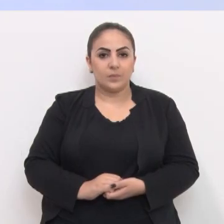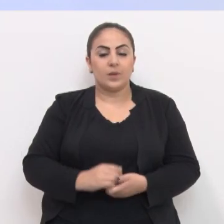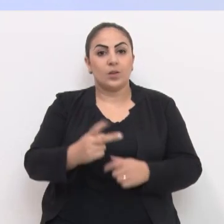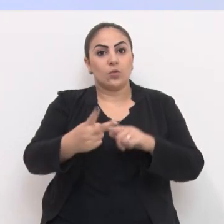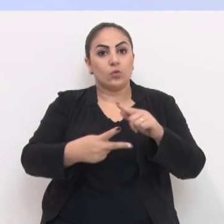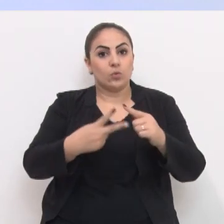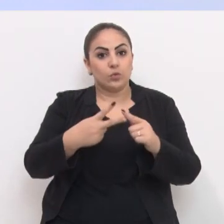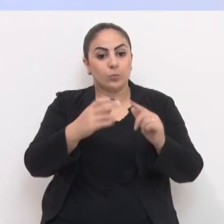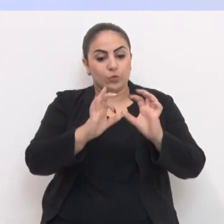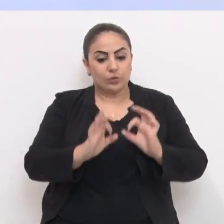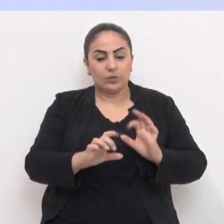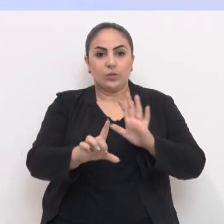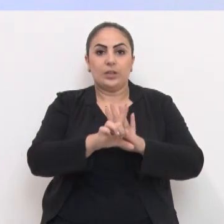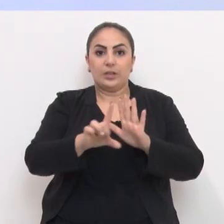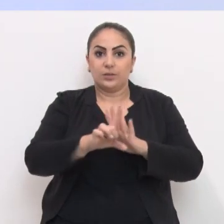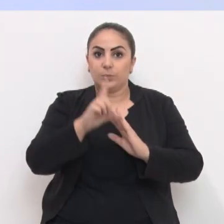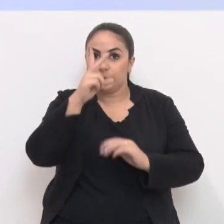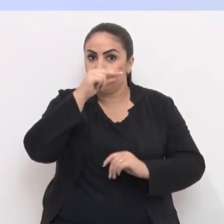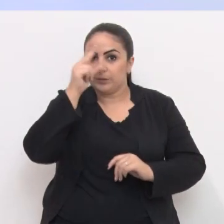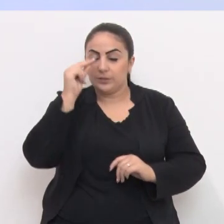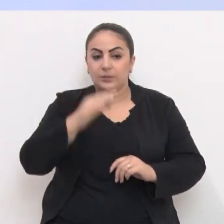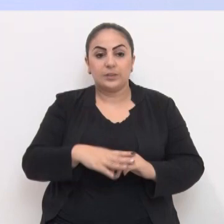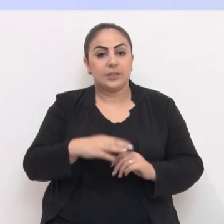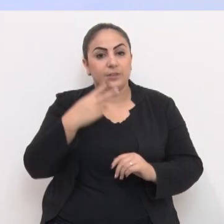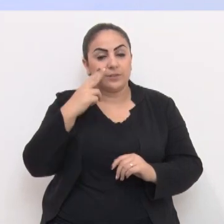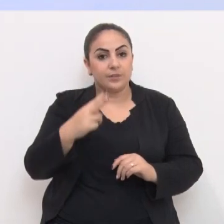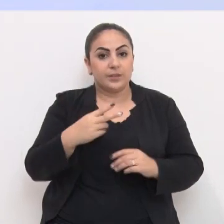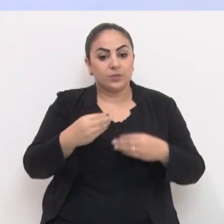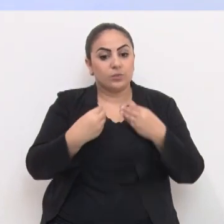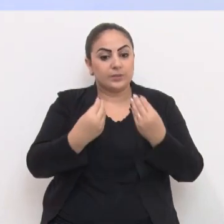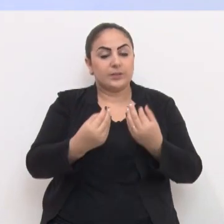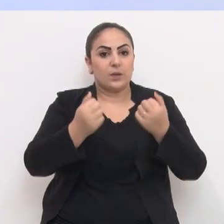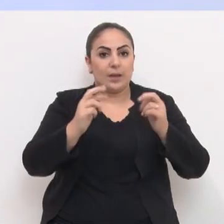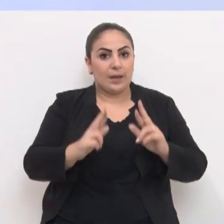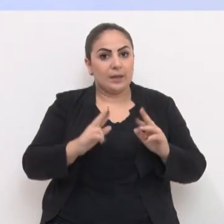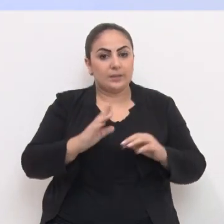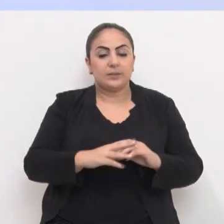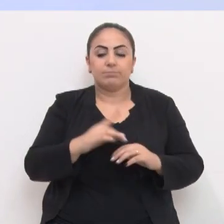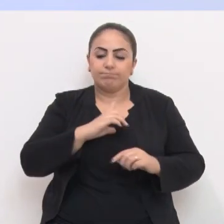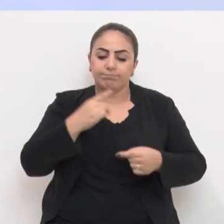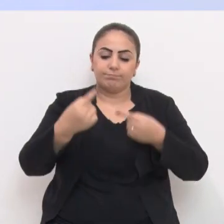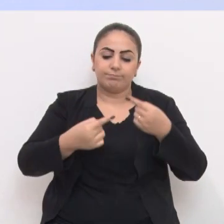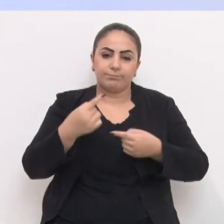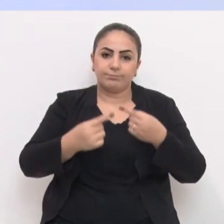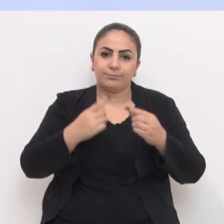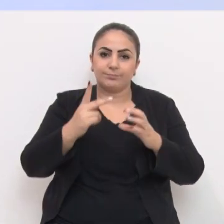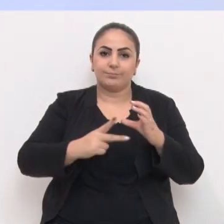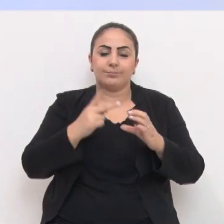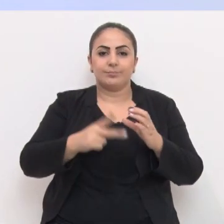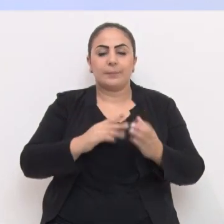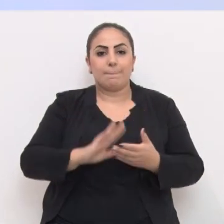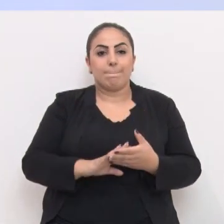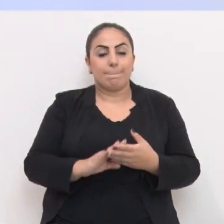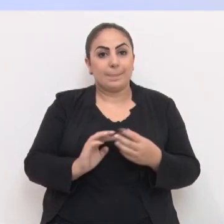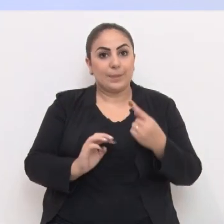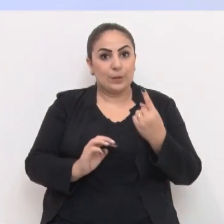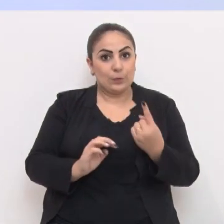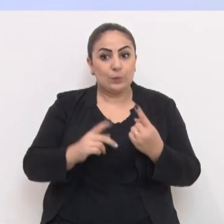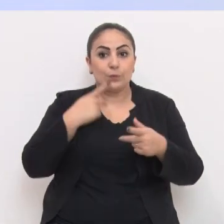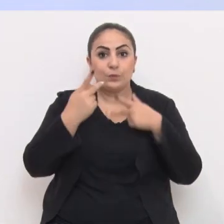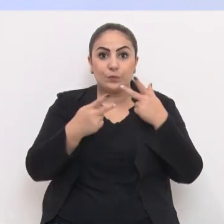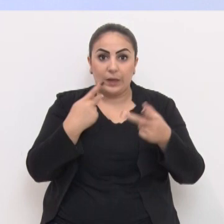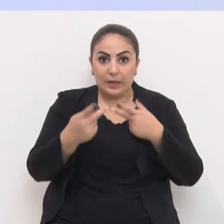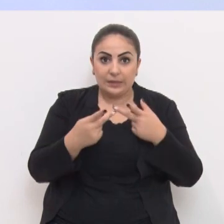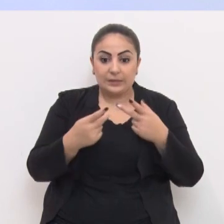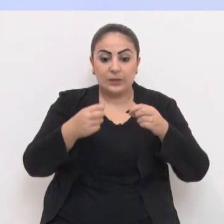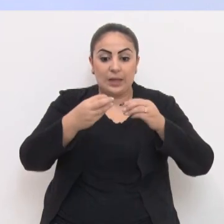Dois projetos de lei do Poder Executivo que prevêem doações diárias estão tramitando na Câmara. Um deles refere-se